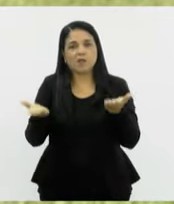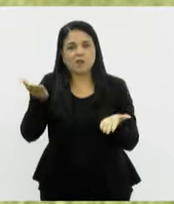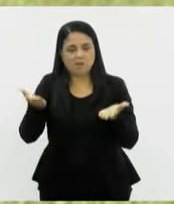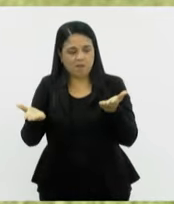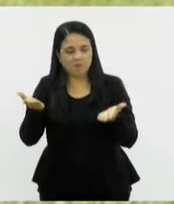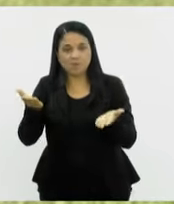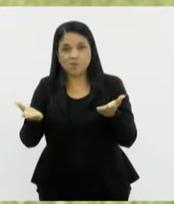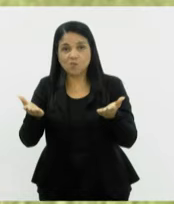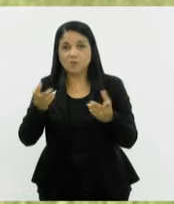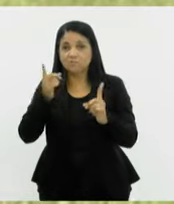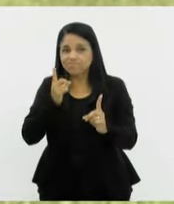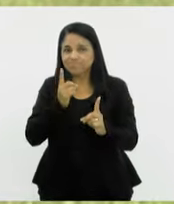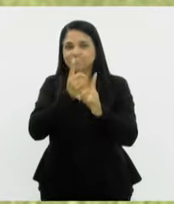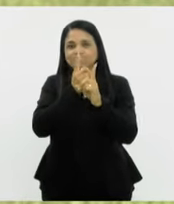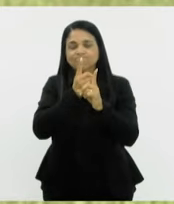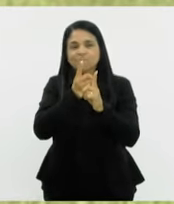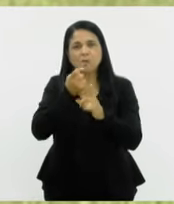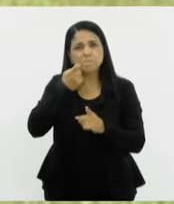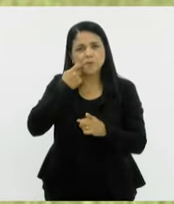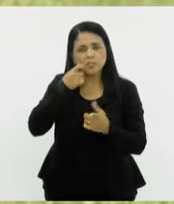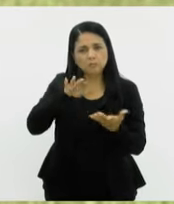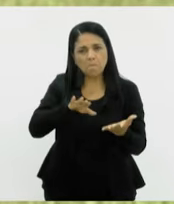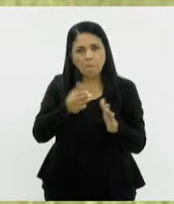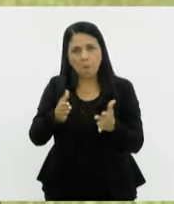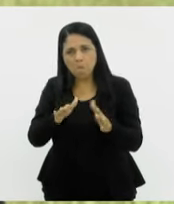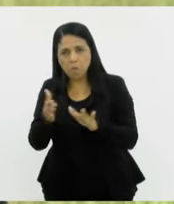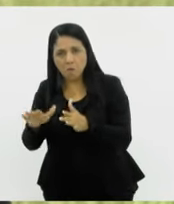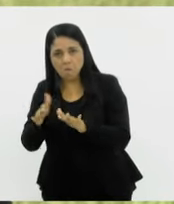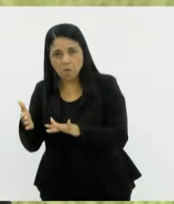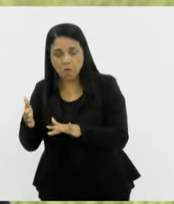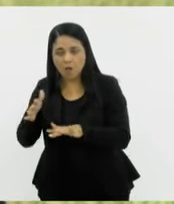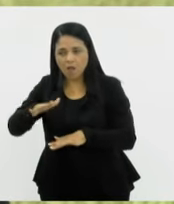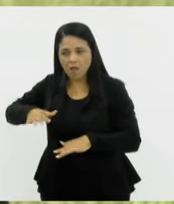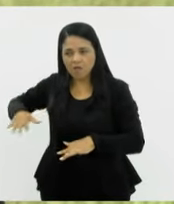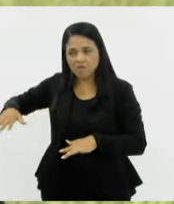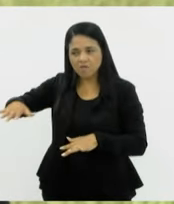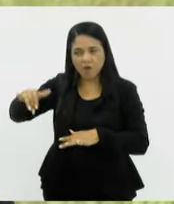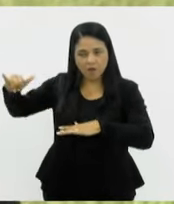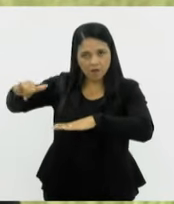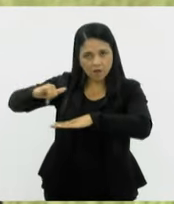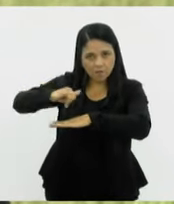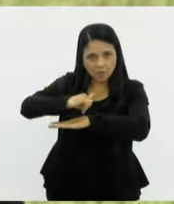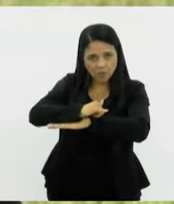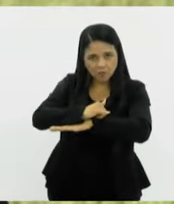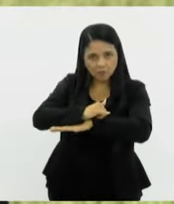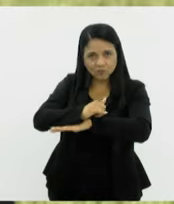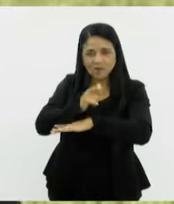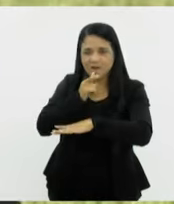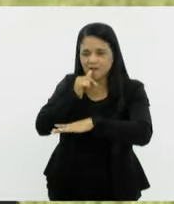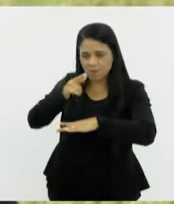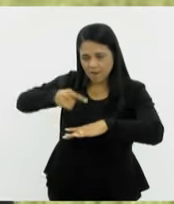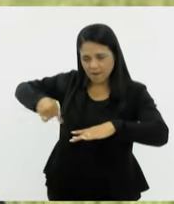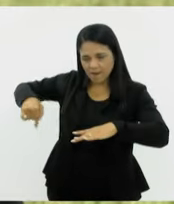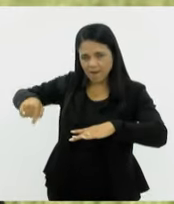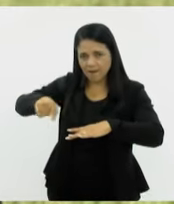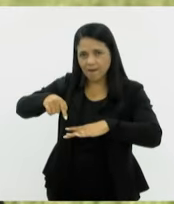gente identifica a mortandade de peixe aqui no entorno do aeroporto, nas proximidades do aeroporto, que está sendo